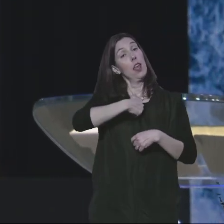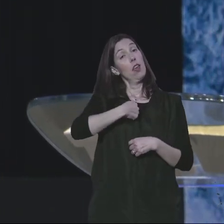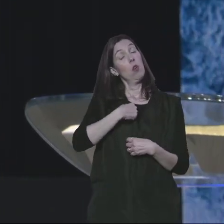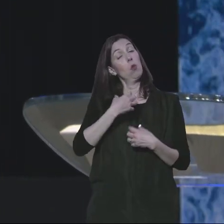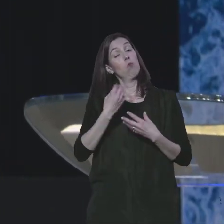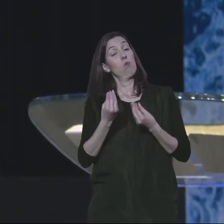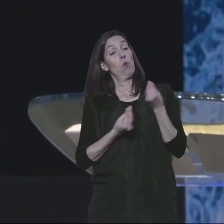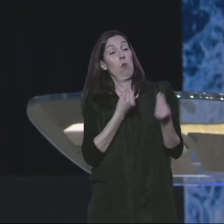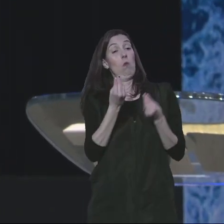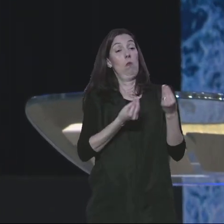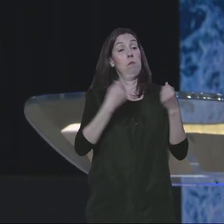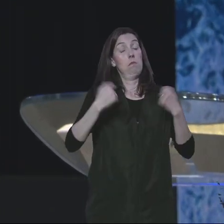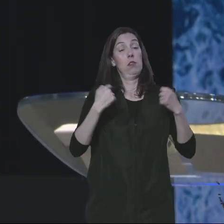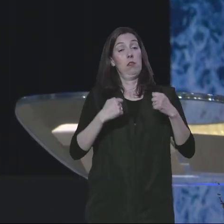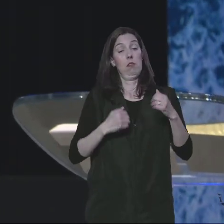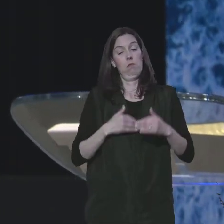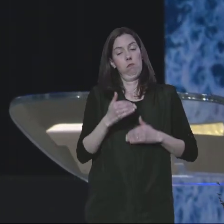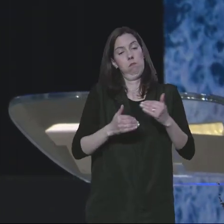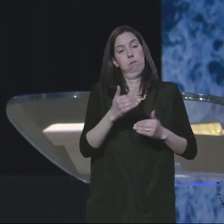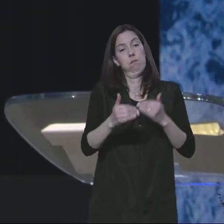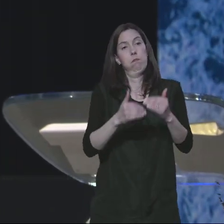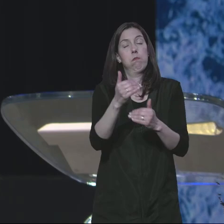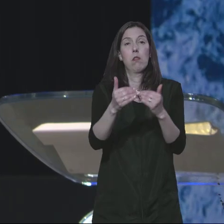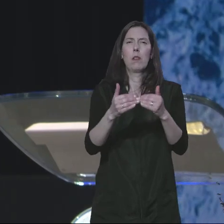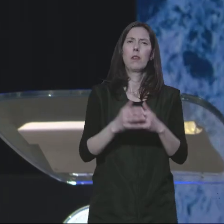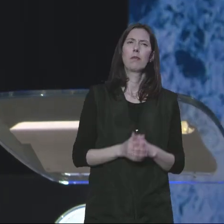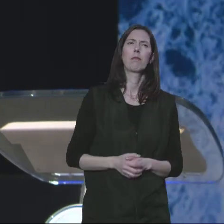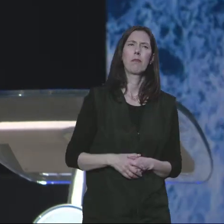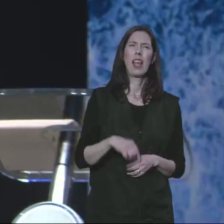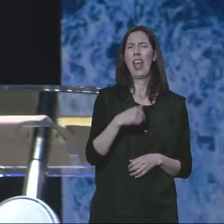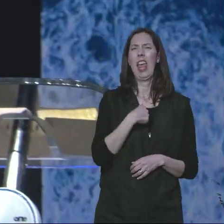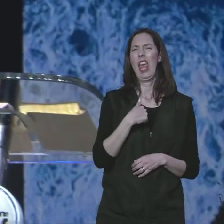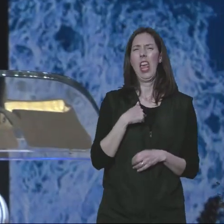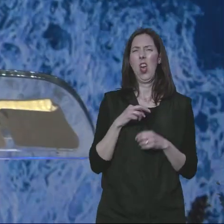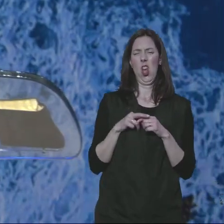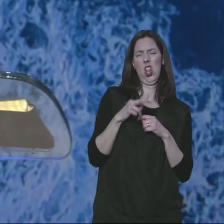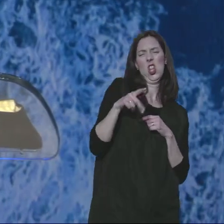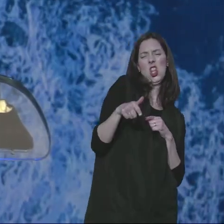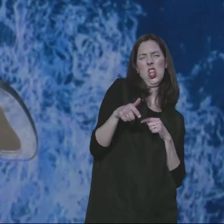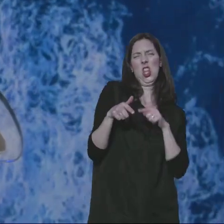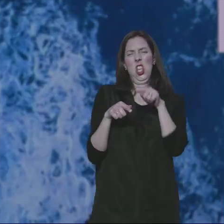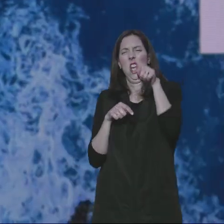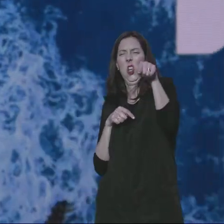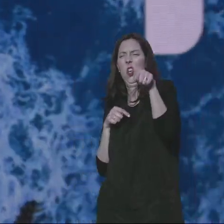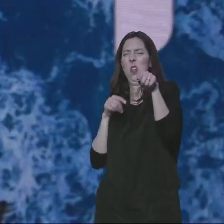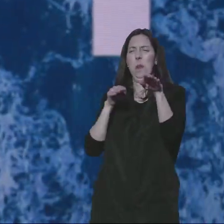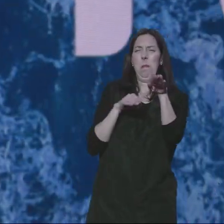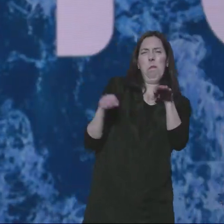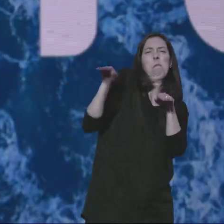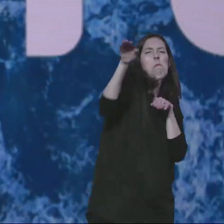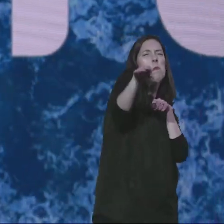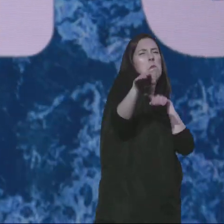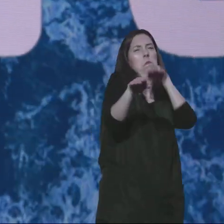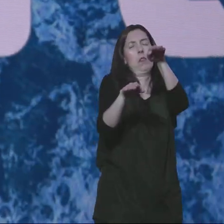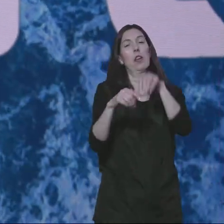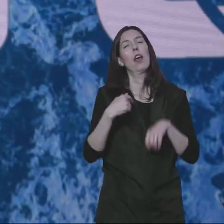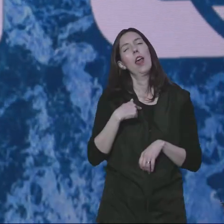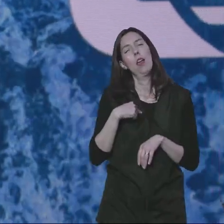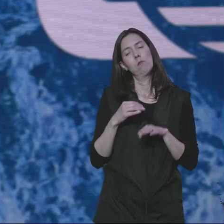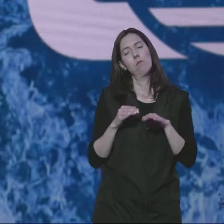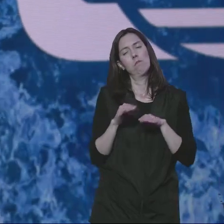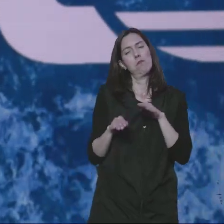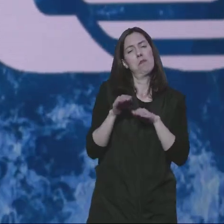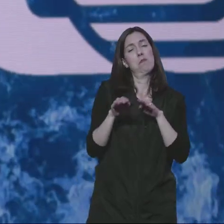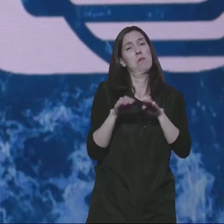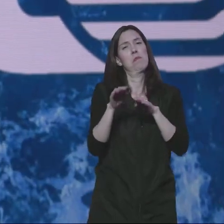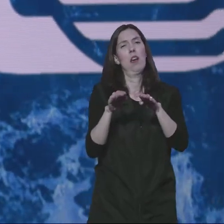corrida. Então eu não dava passos super largos, eu corria, digamos assim,